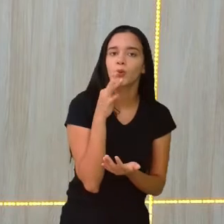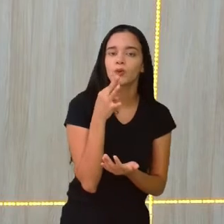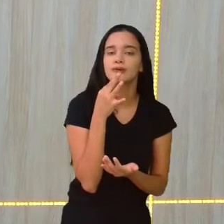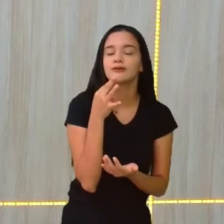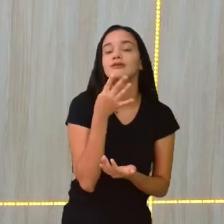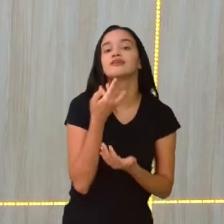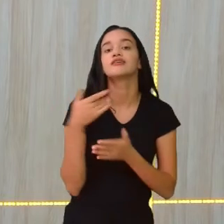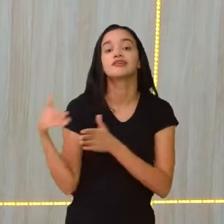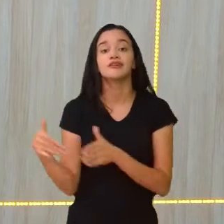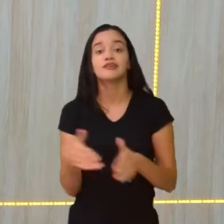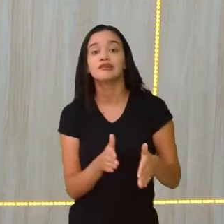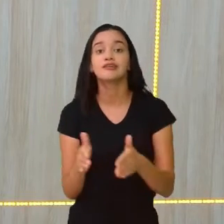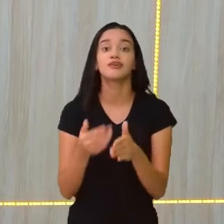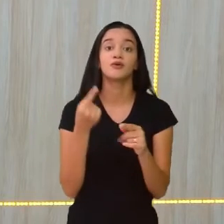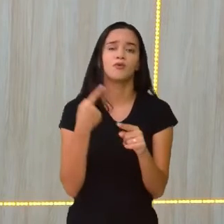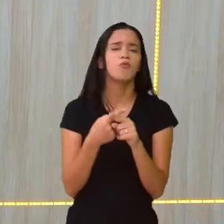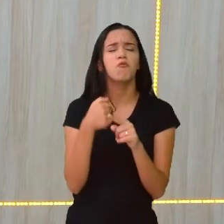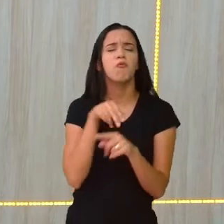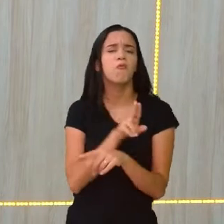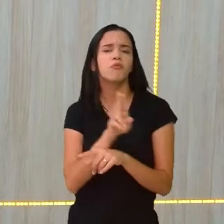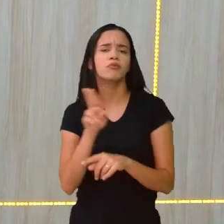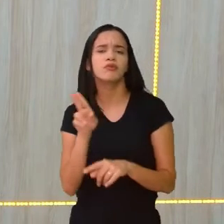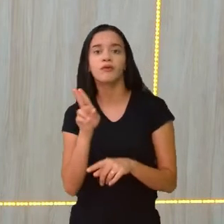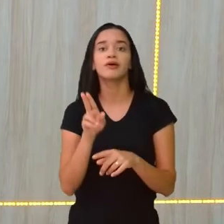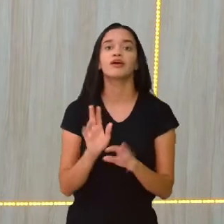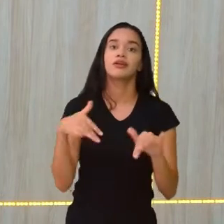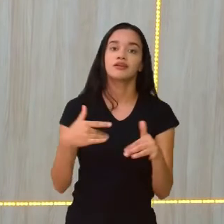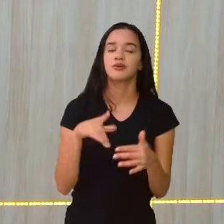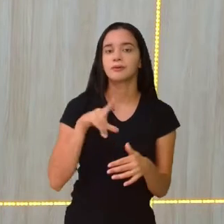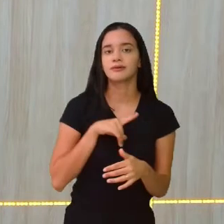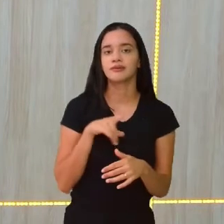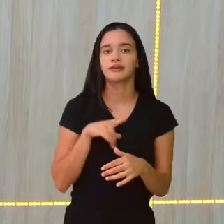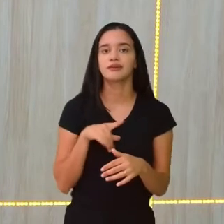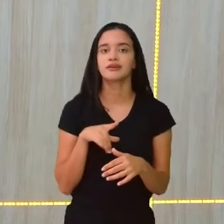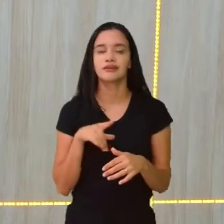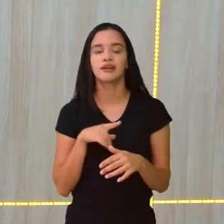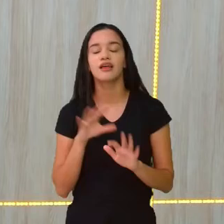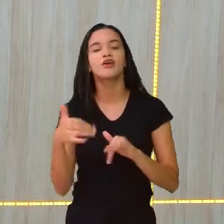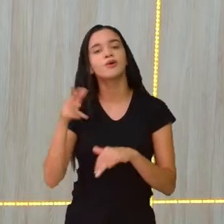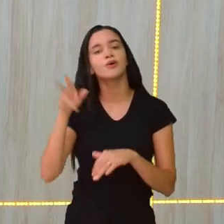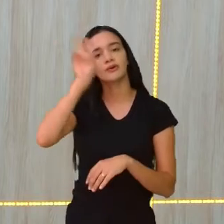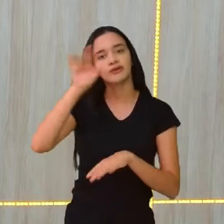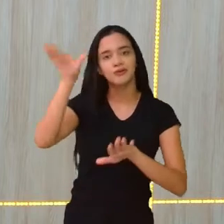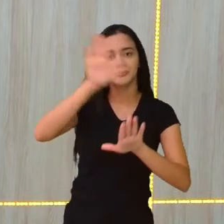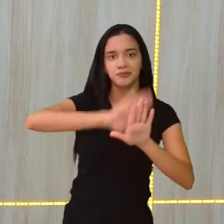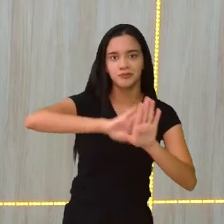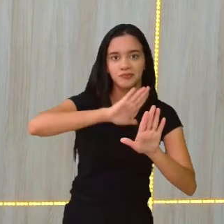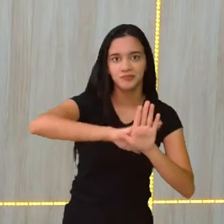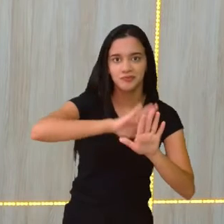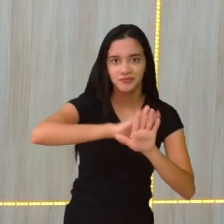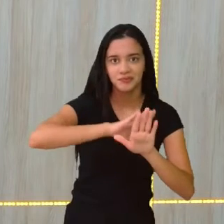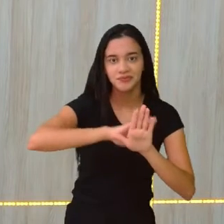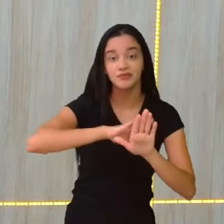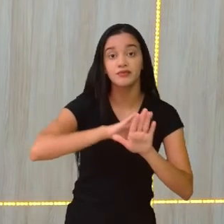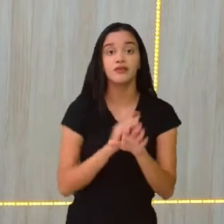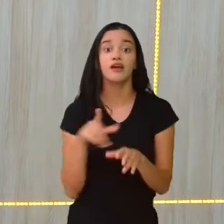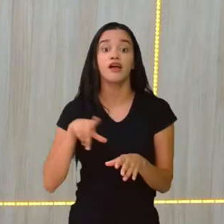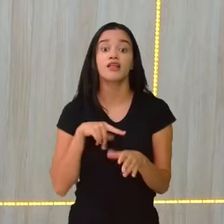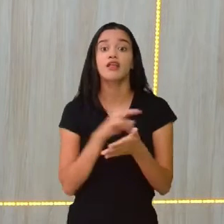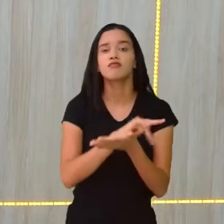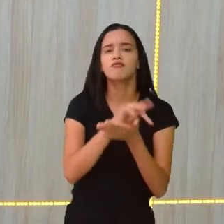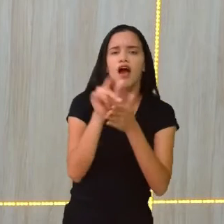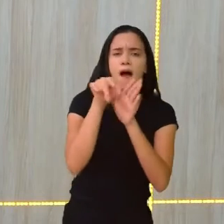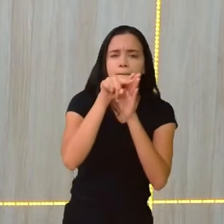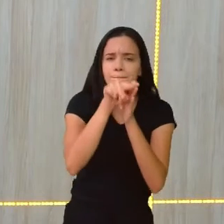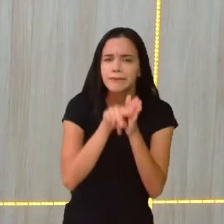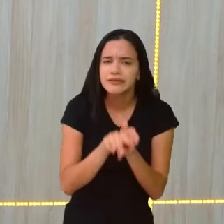esse rio, porque o nome, não é? Então, tem toda uma história por trás disso tudo aí. Tem várias